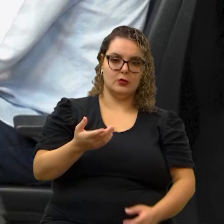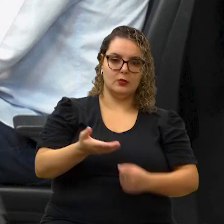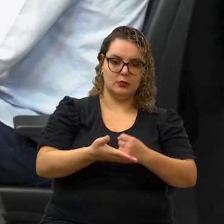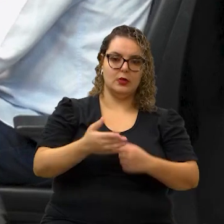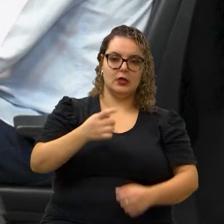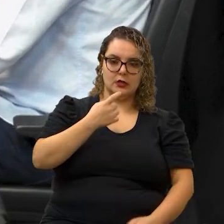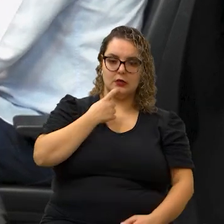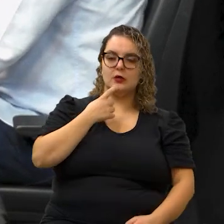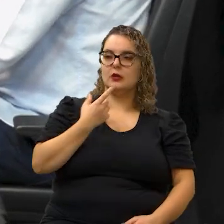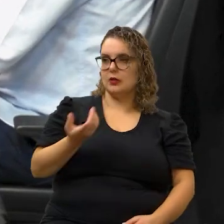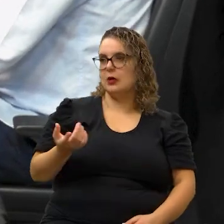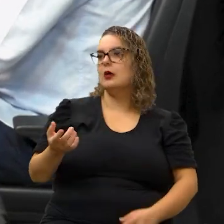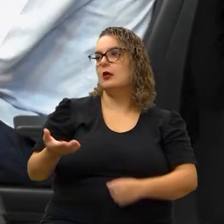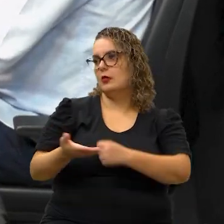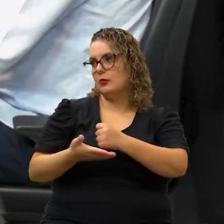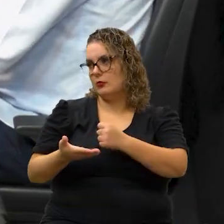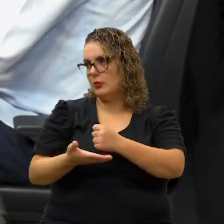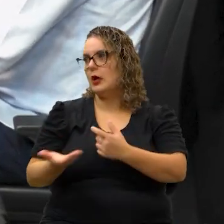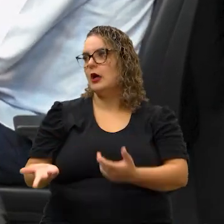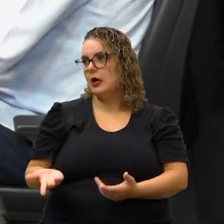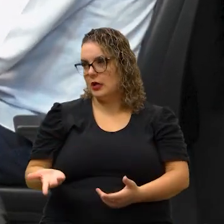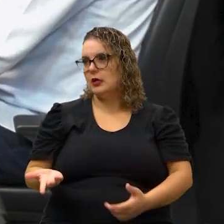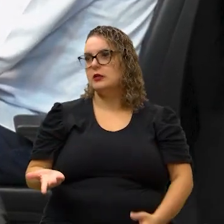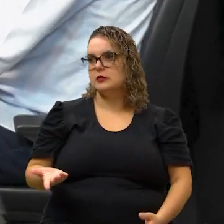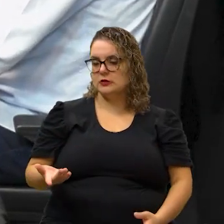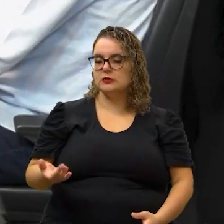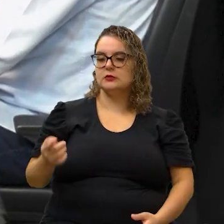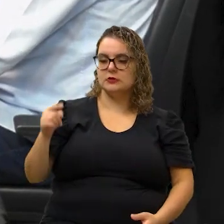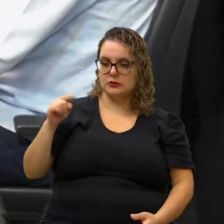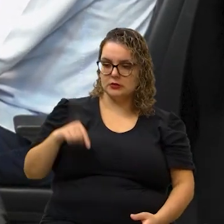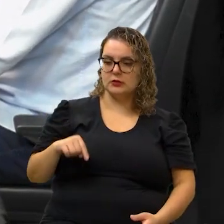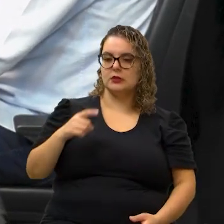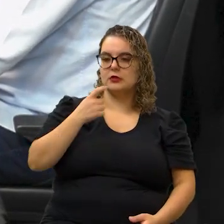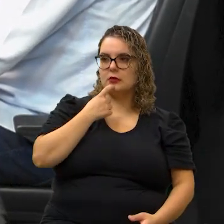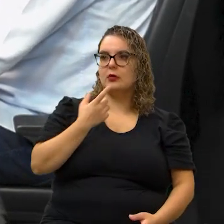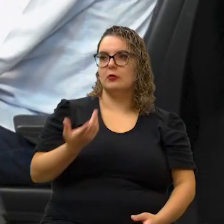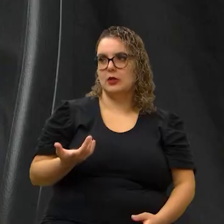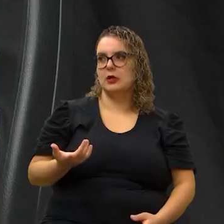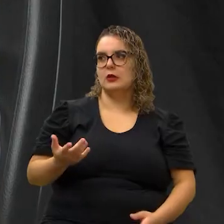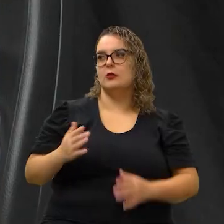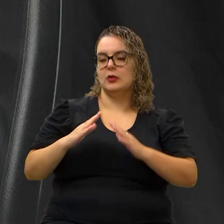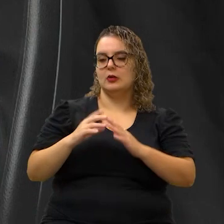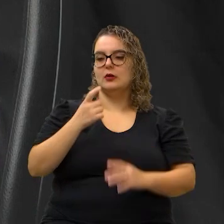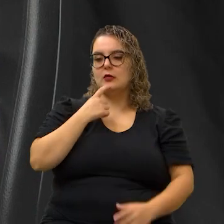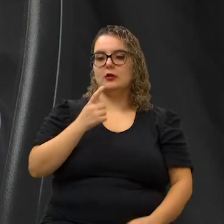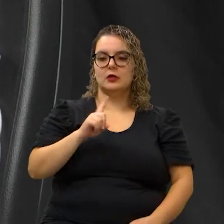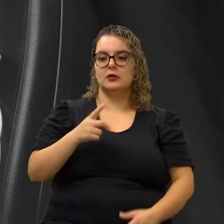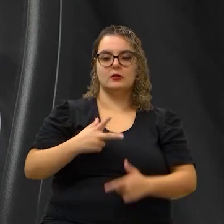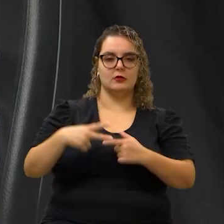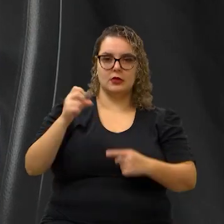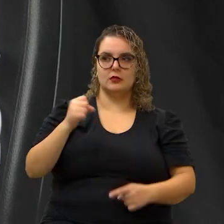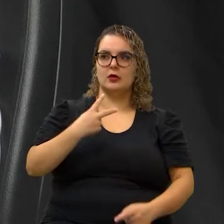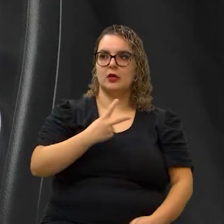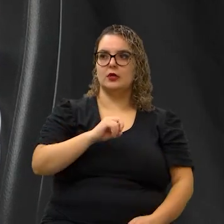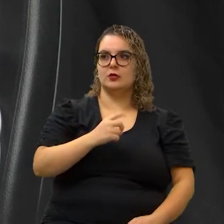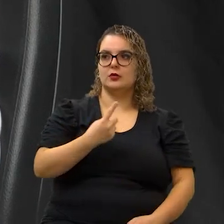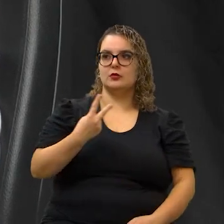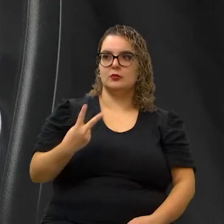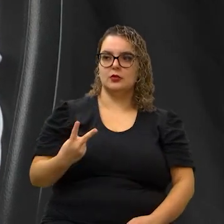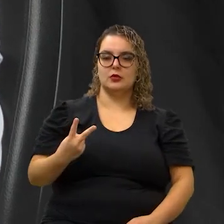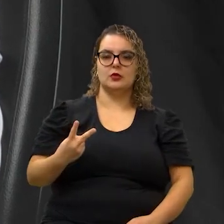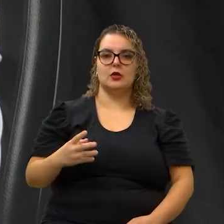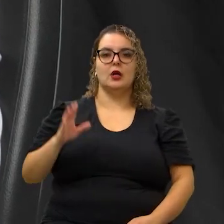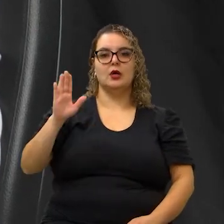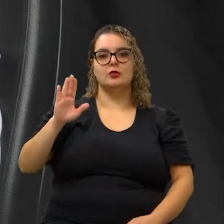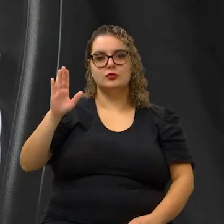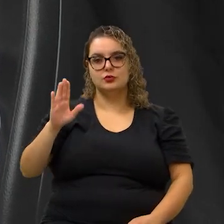mas Estado, já com base em mas Campinas. já morando em Campinas. Tá. Aí tive uma votação muito boa também, mas não fui eleito. E aí, em 2012, eu